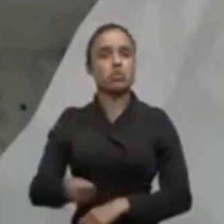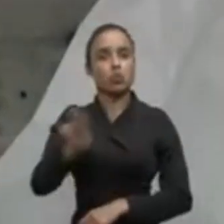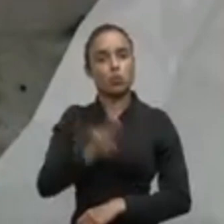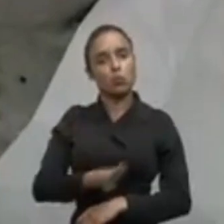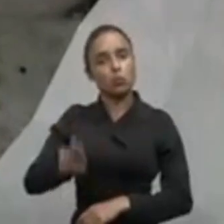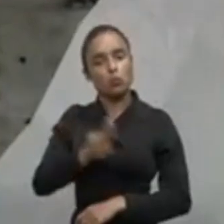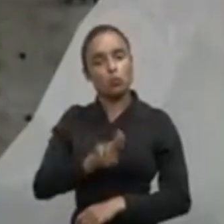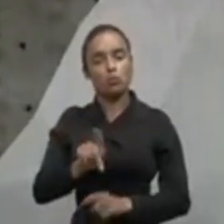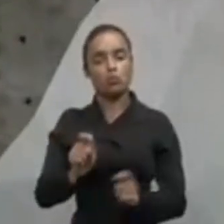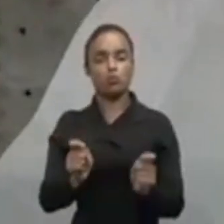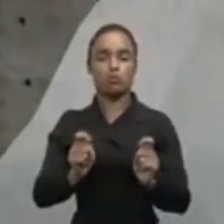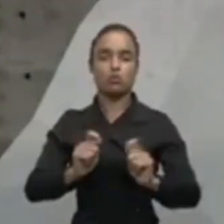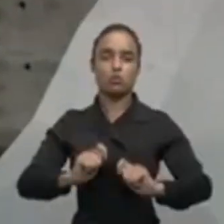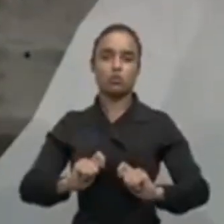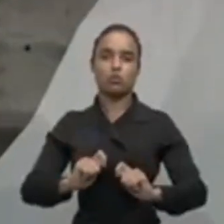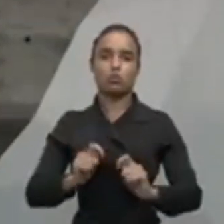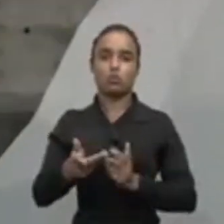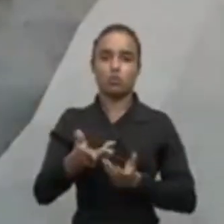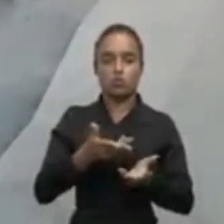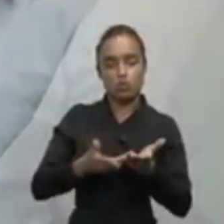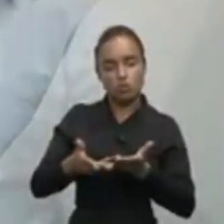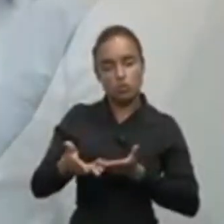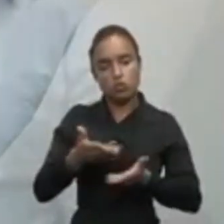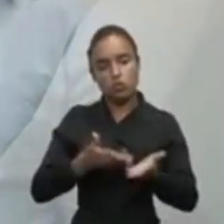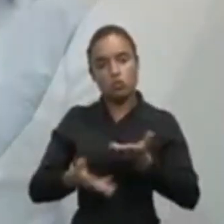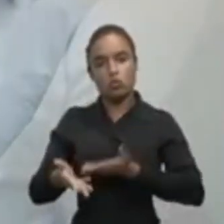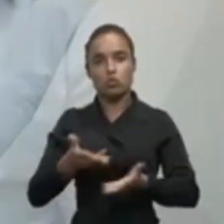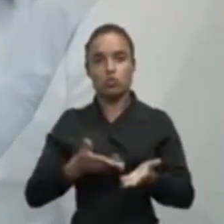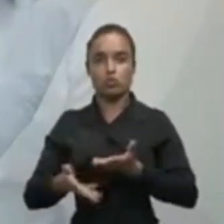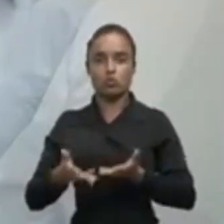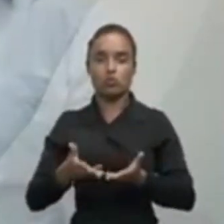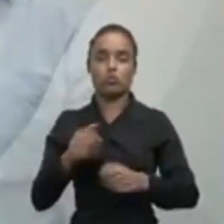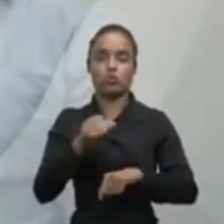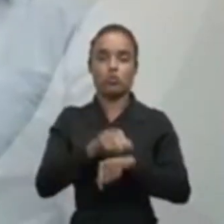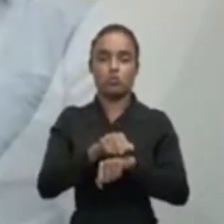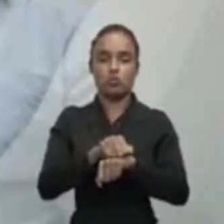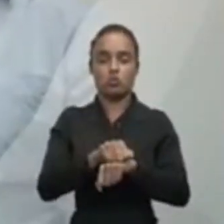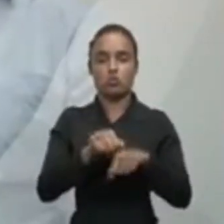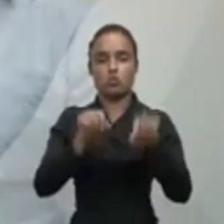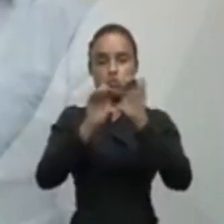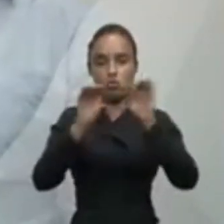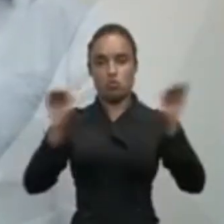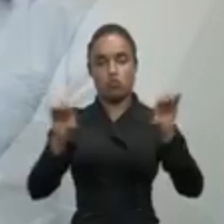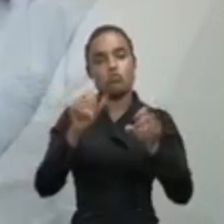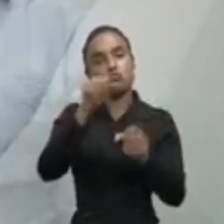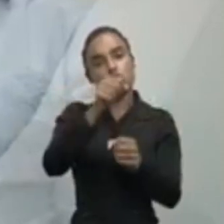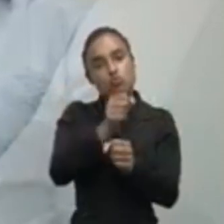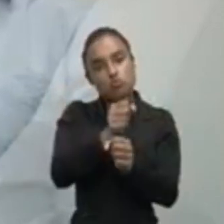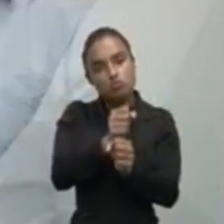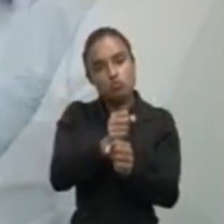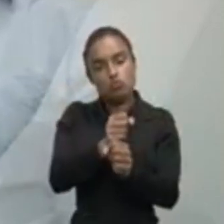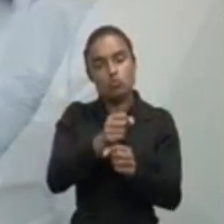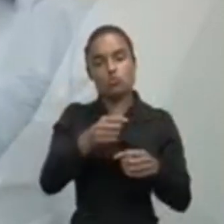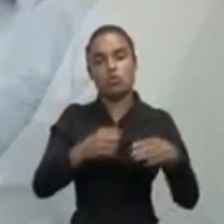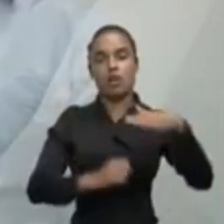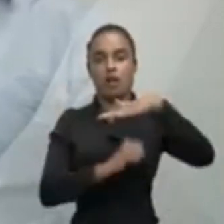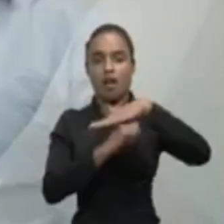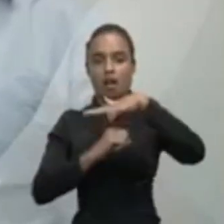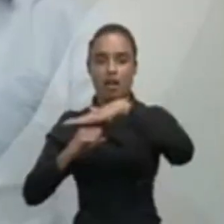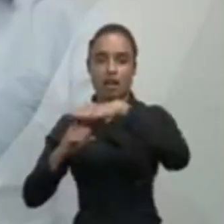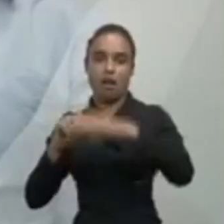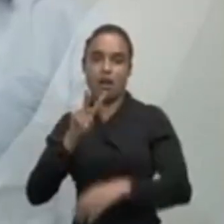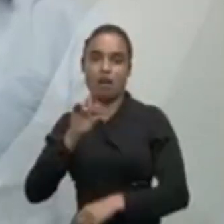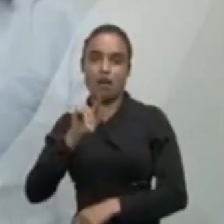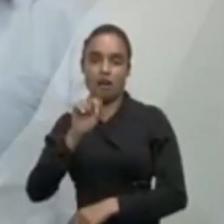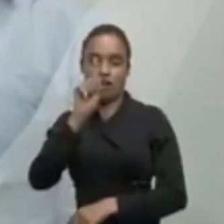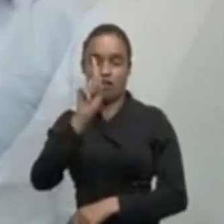para que ela seja configurada e concretada junto com a viga. Então, é importante que ela seja monolítica, que